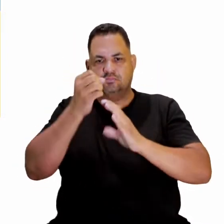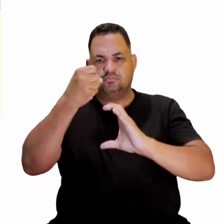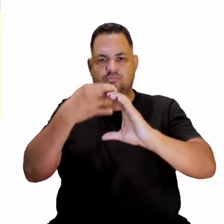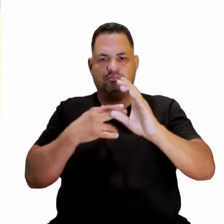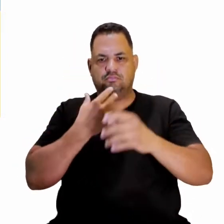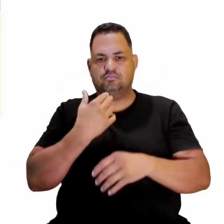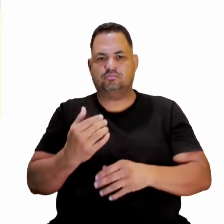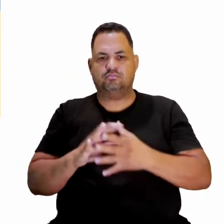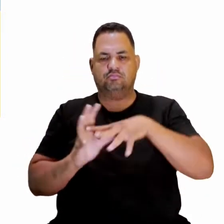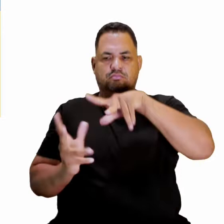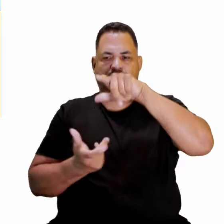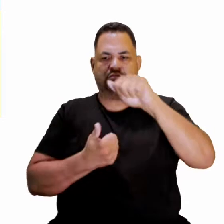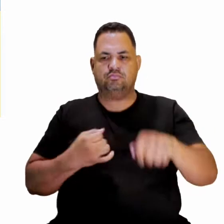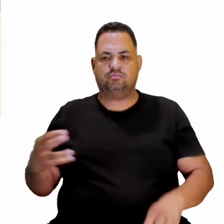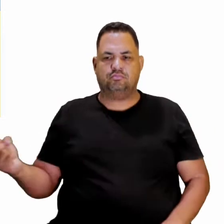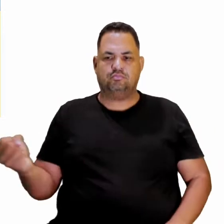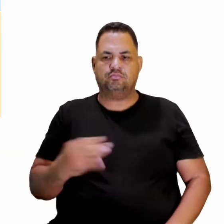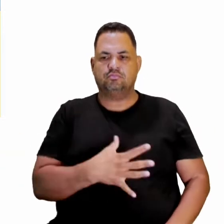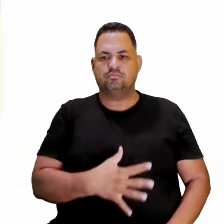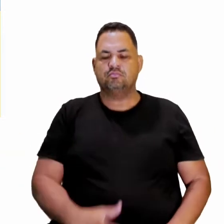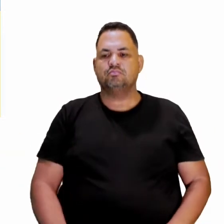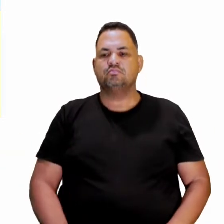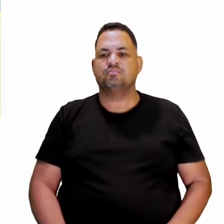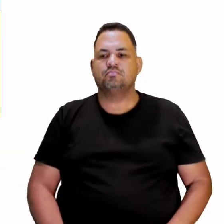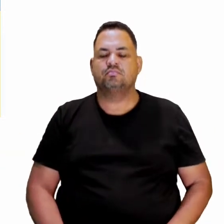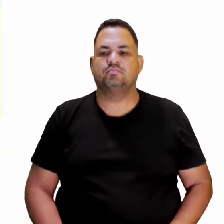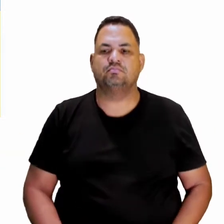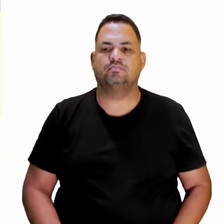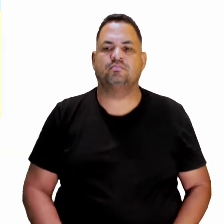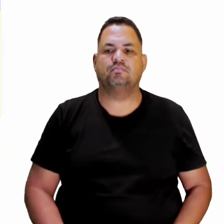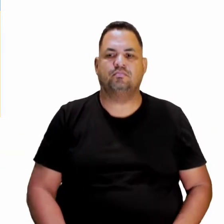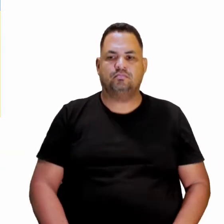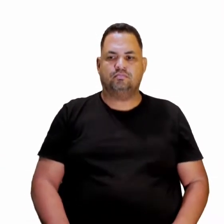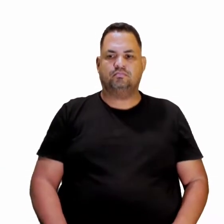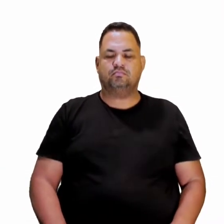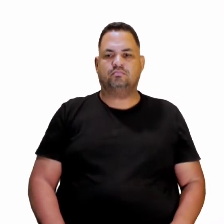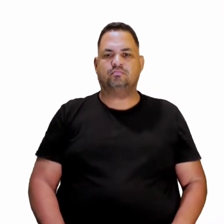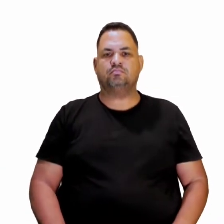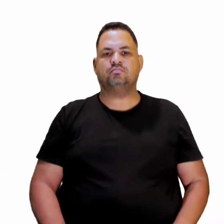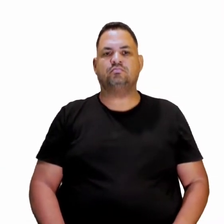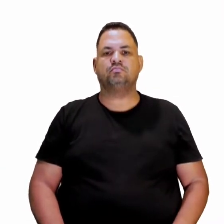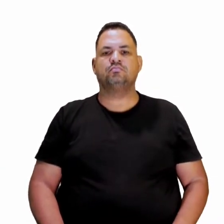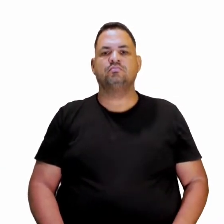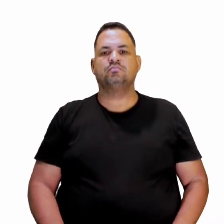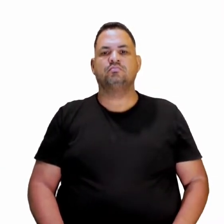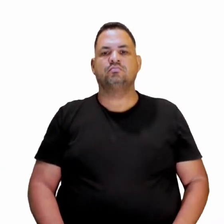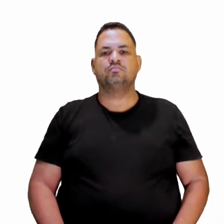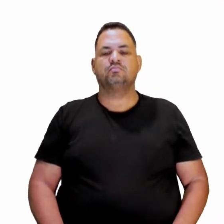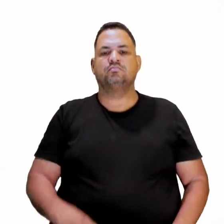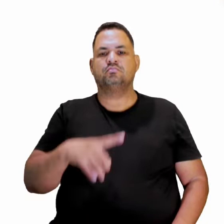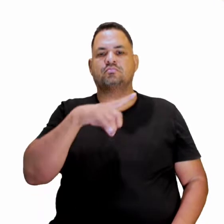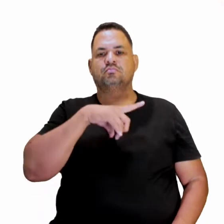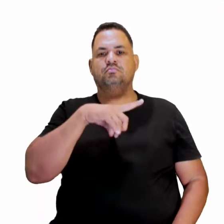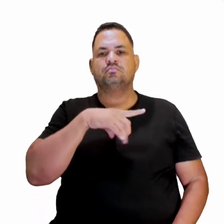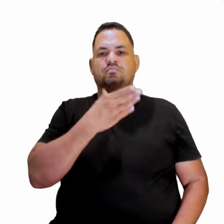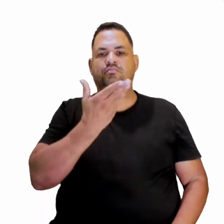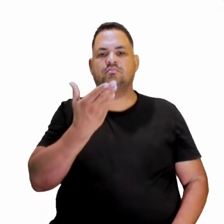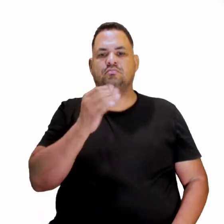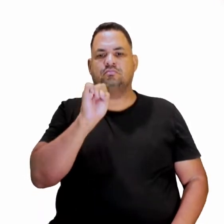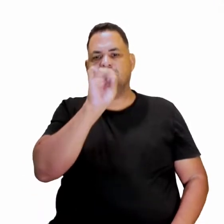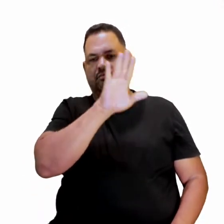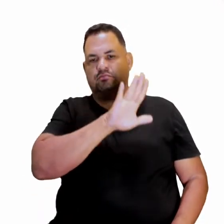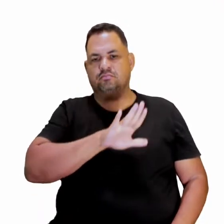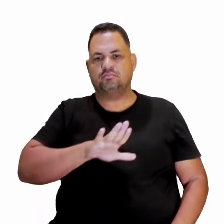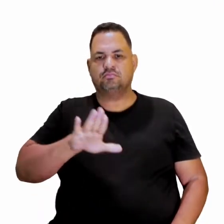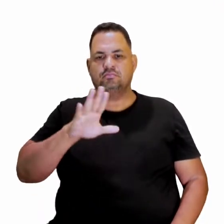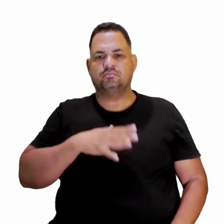língua no mundo contemporâneo. Let's begin, vamos começar. Temos aí esta imagem